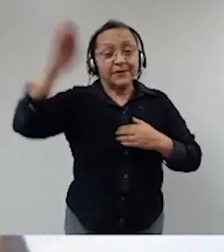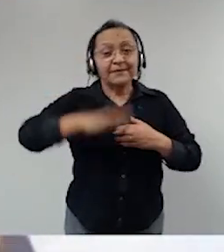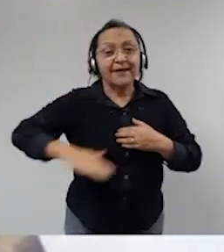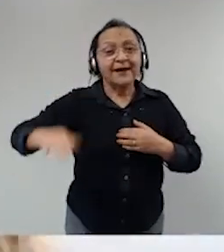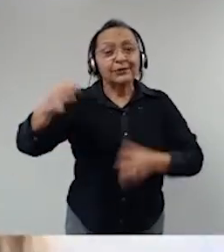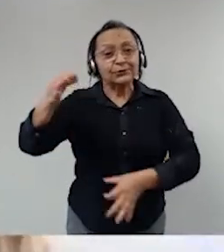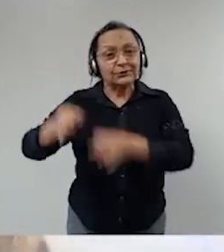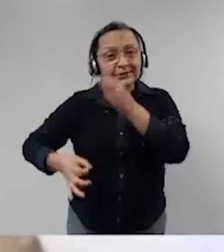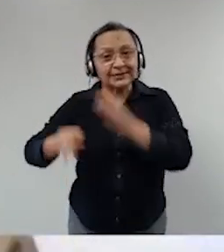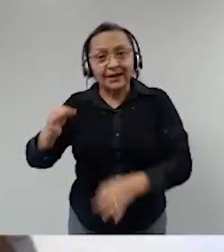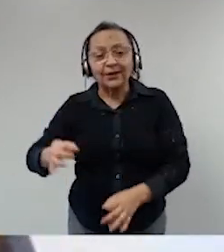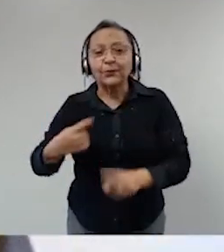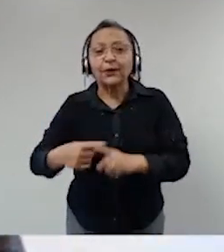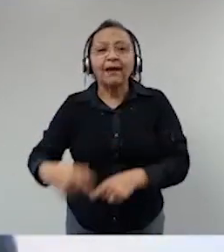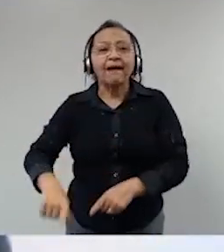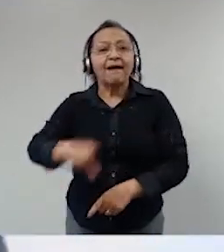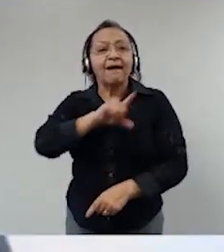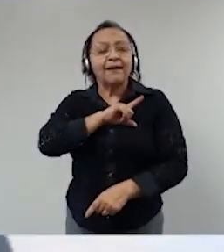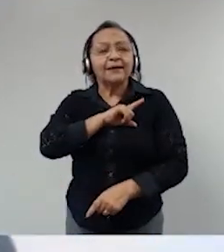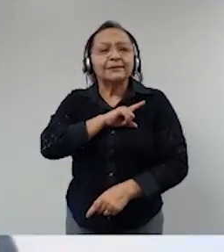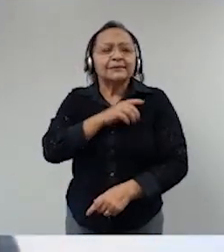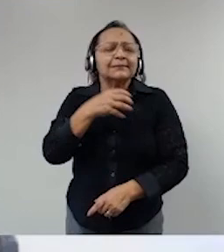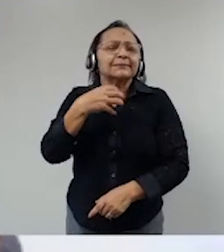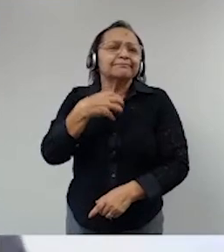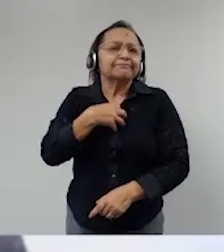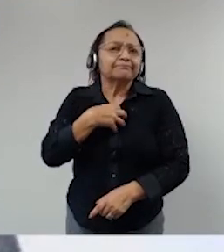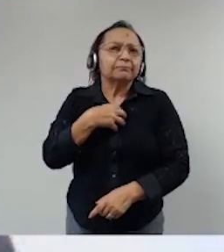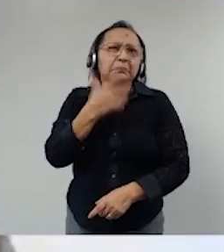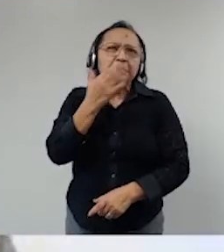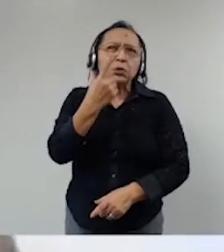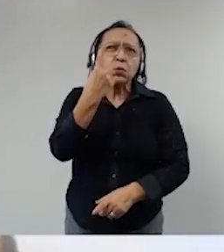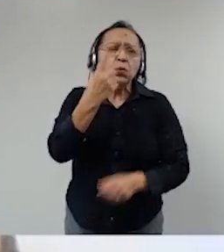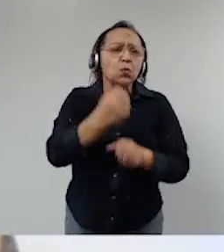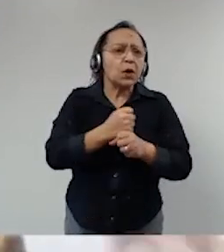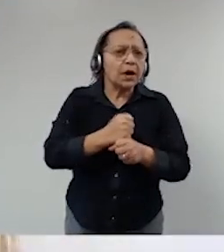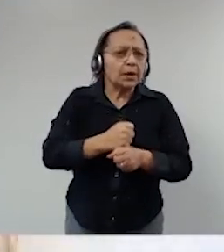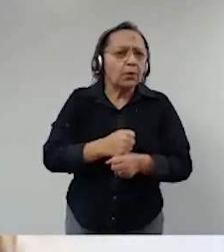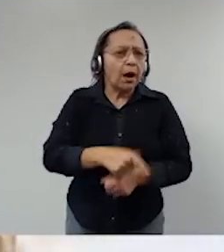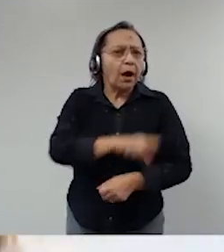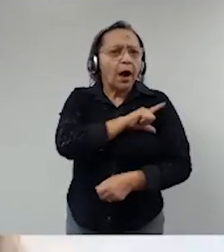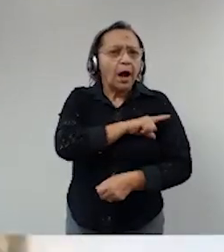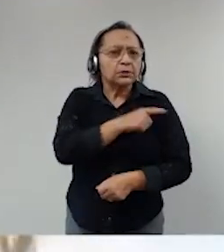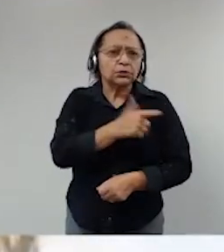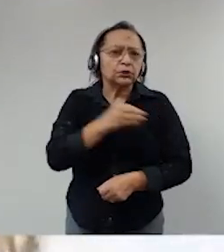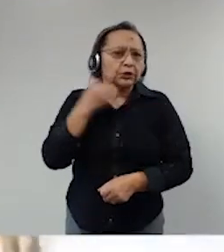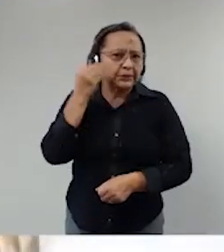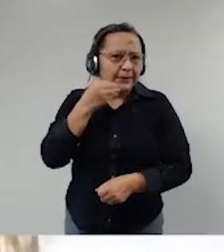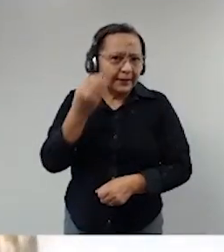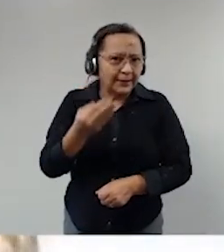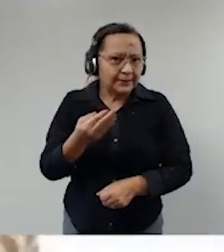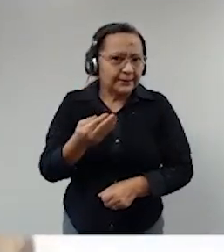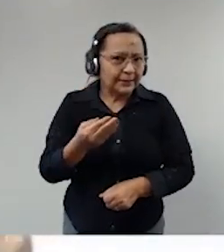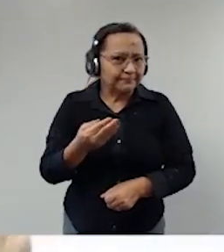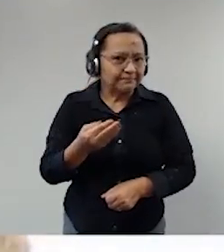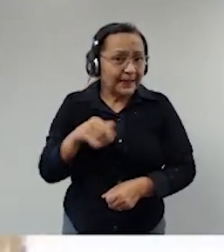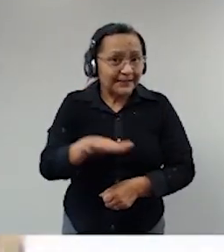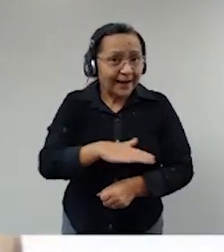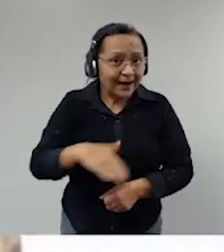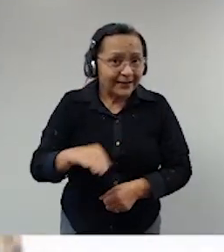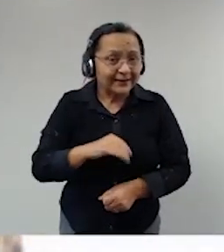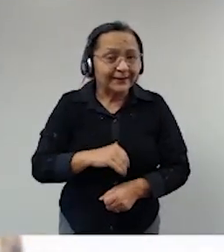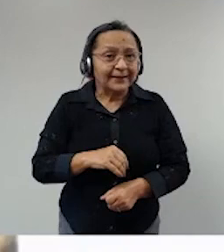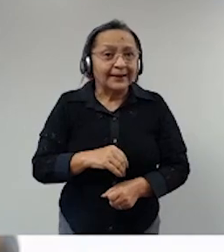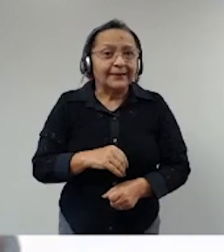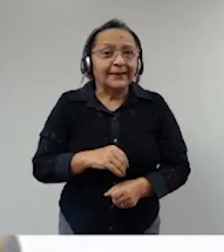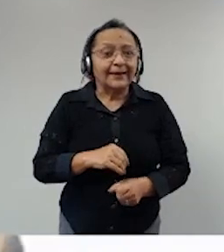Nós nunca fomos tão, assim, eu estou na Via Varejo há 1 ano, obviamente eu não tive essa experiência na Via Varejo, mas a forma como